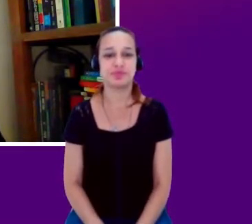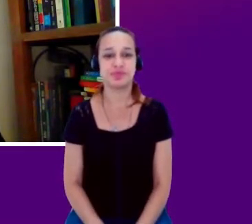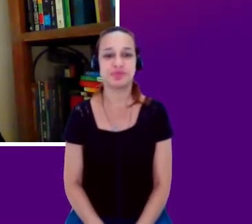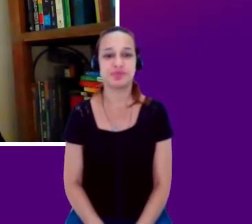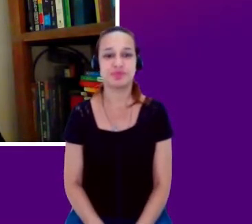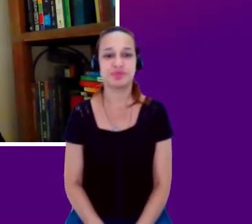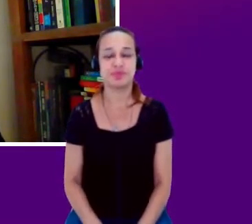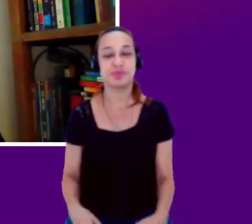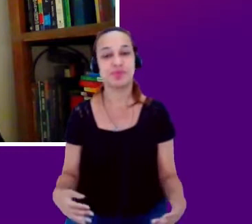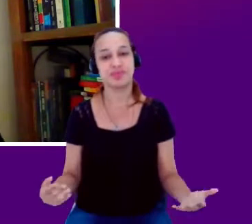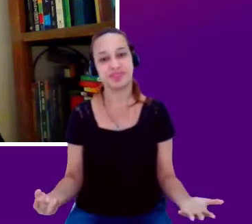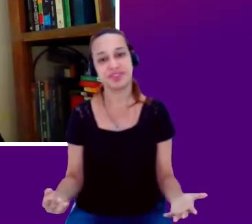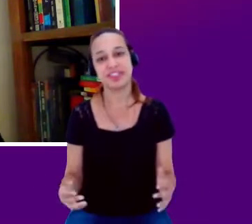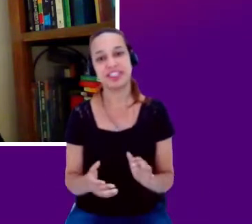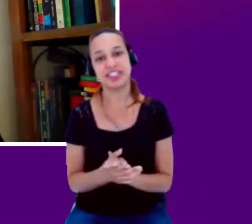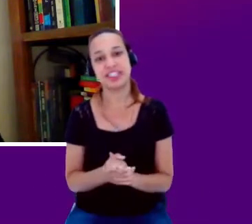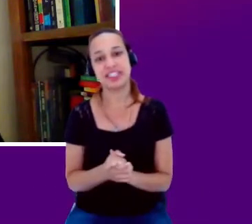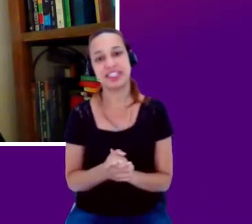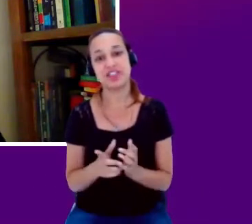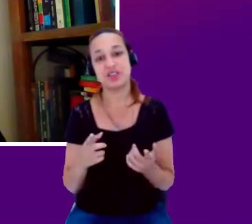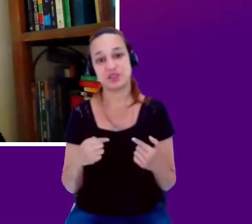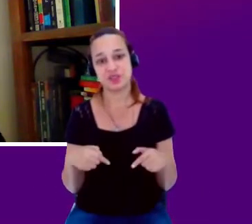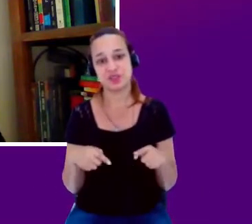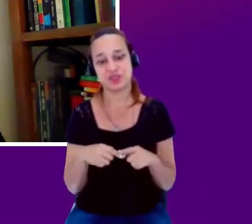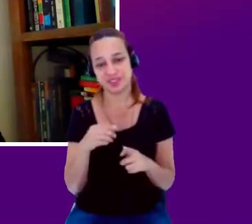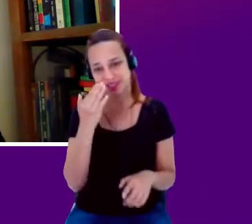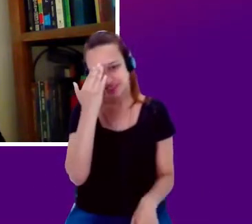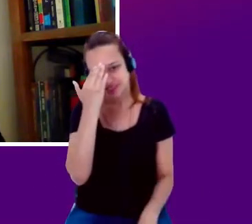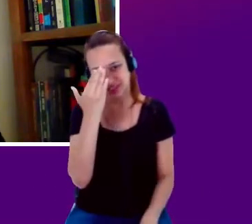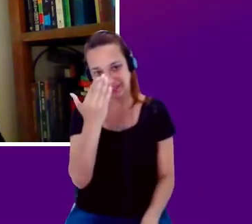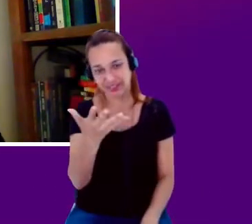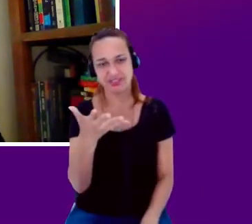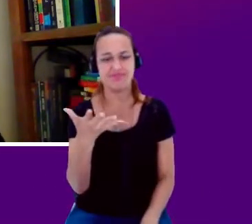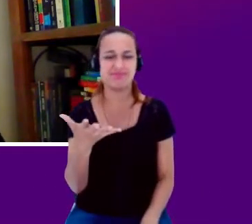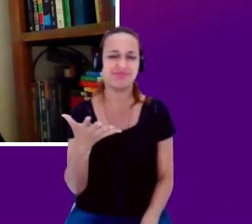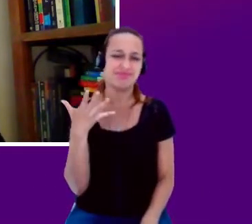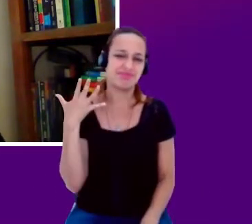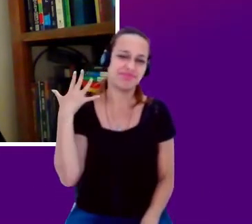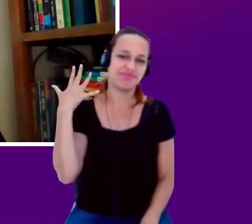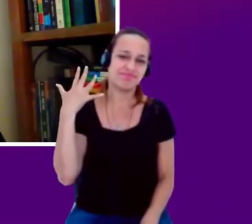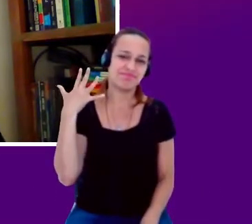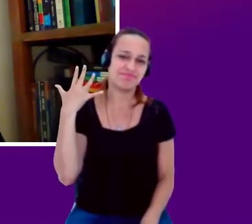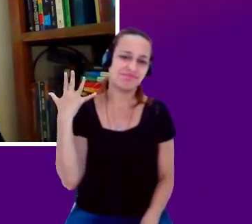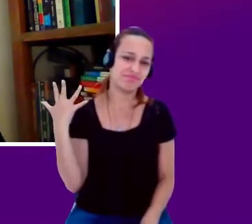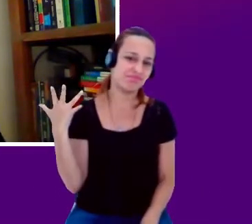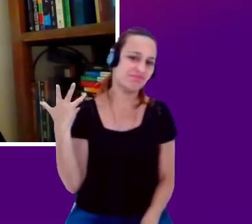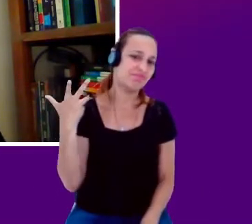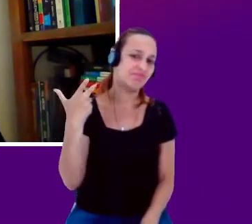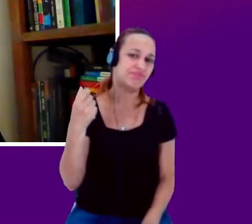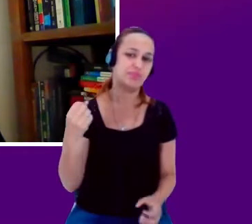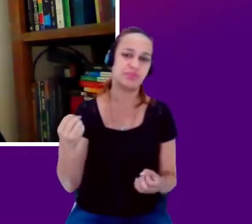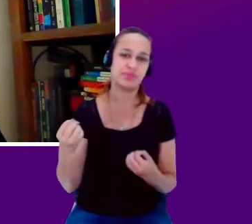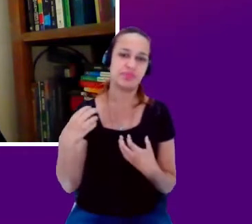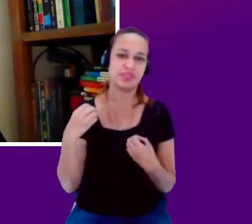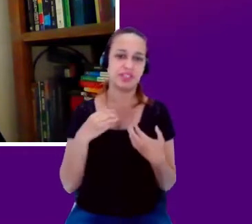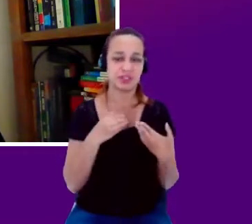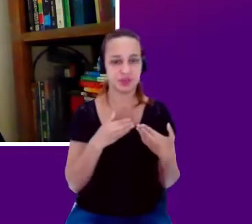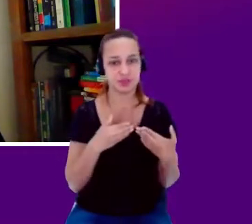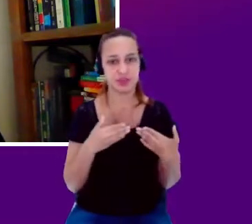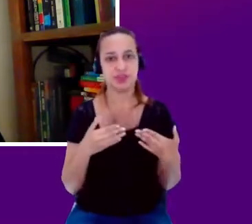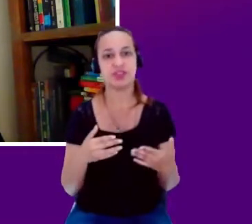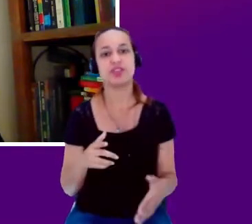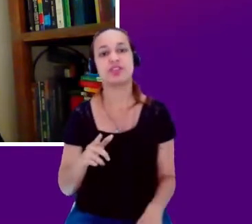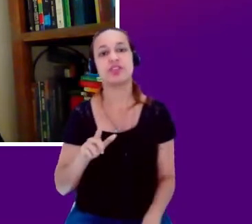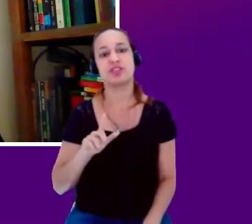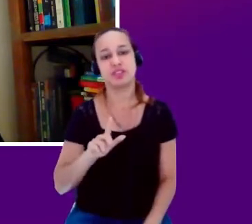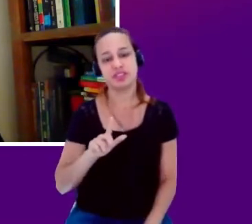Ministro, nós é que agradecemos, é uma verdadeira aula. Acho que a gente vai das origens, né, da legislação